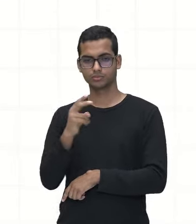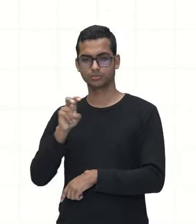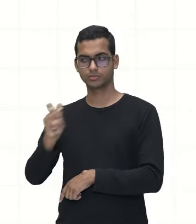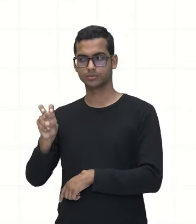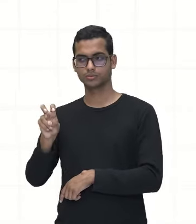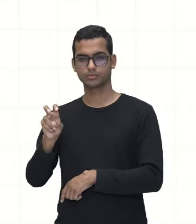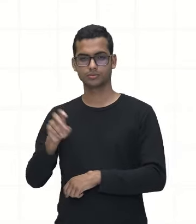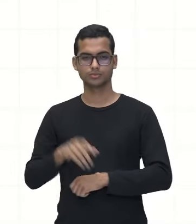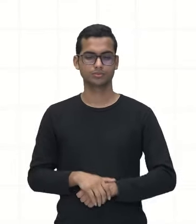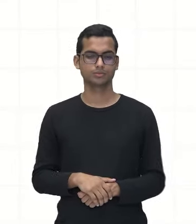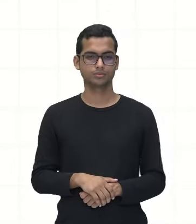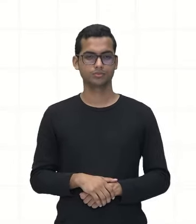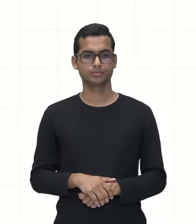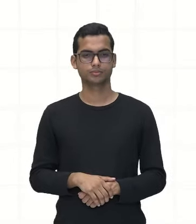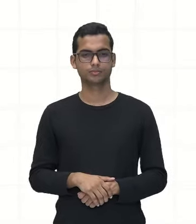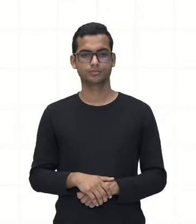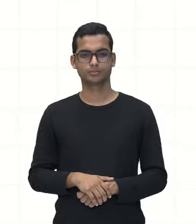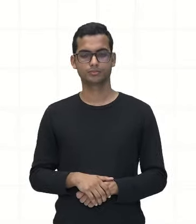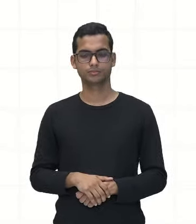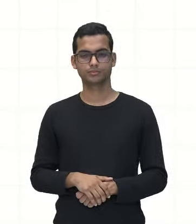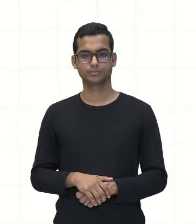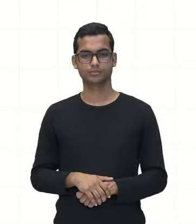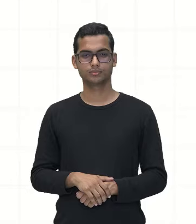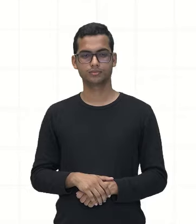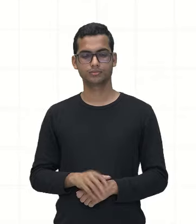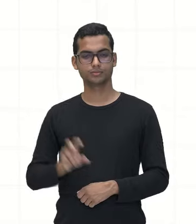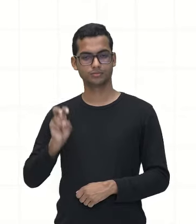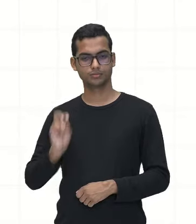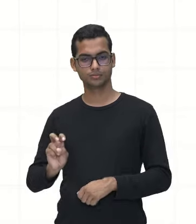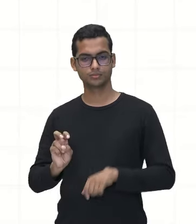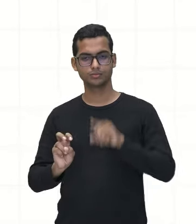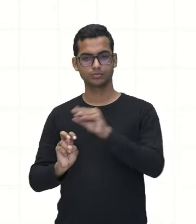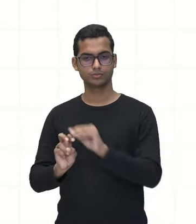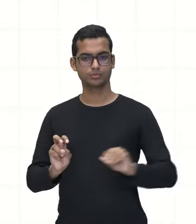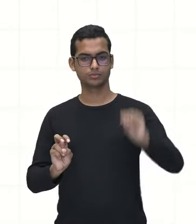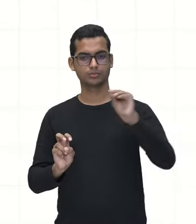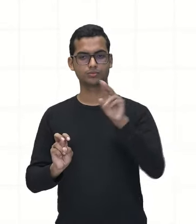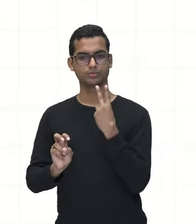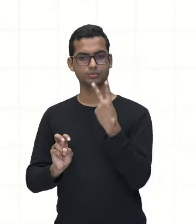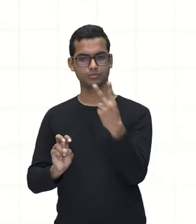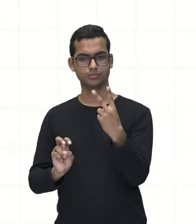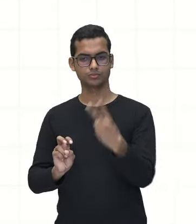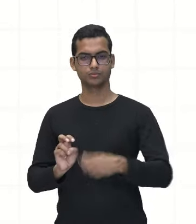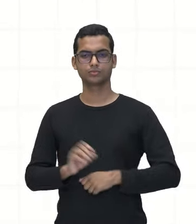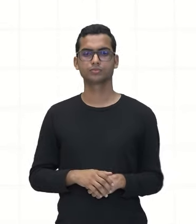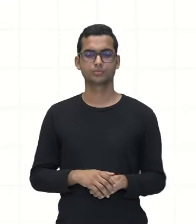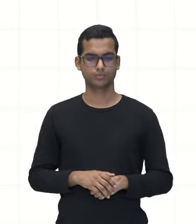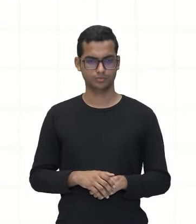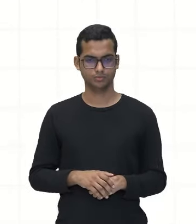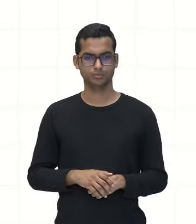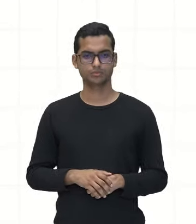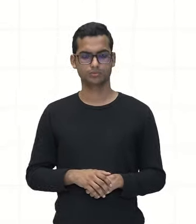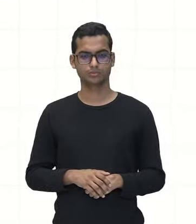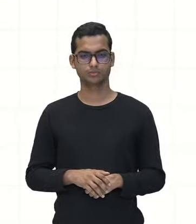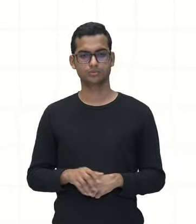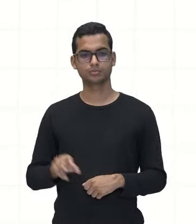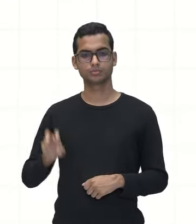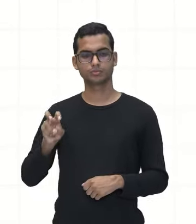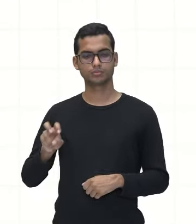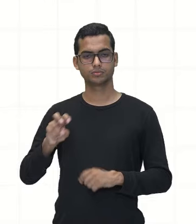e acrescentamos 2 dezenas, né, lá acima do 3, e aí fica 5 vezes 3, que é